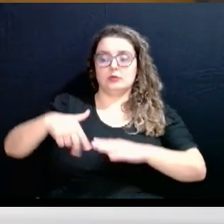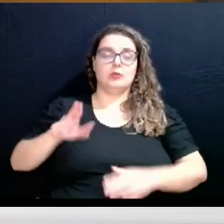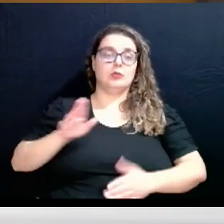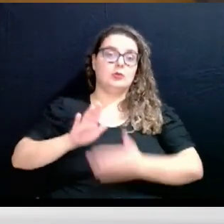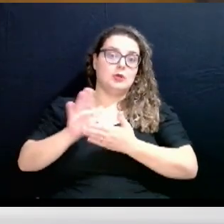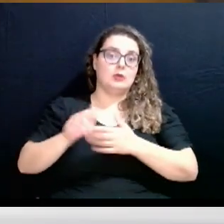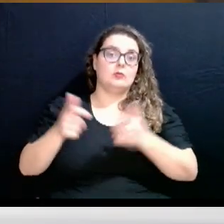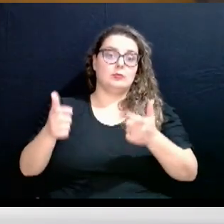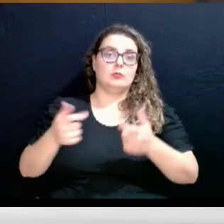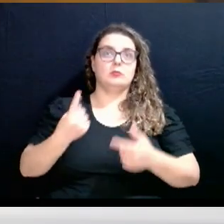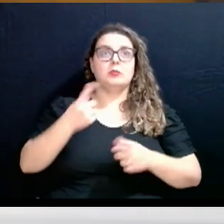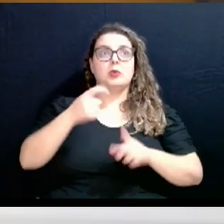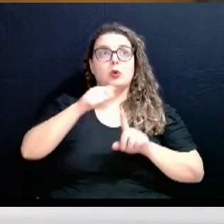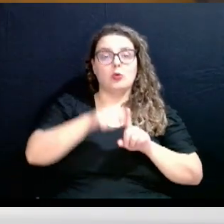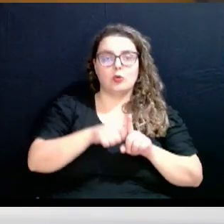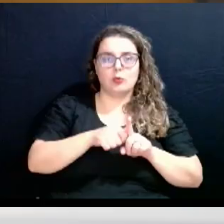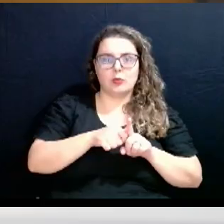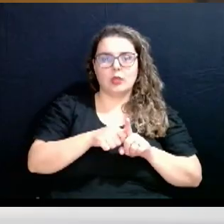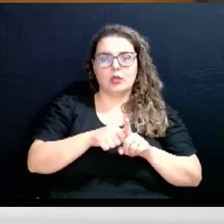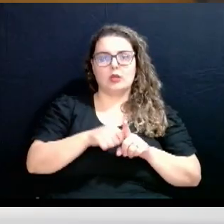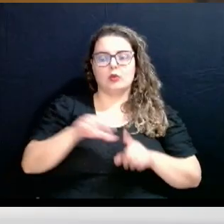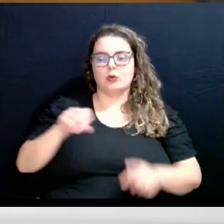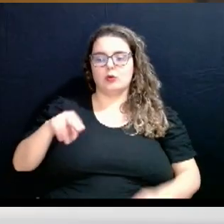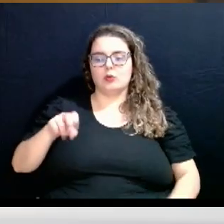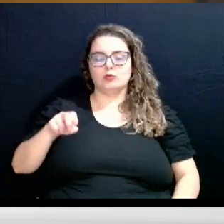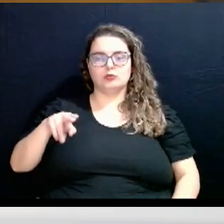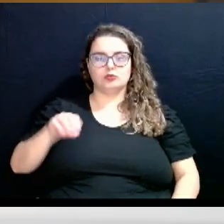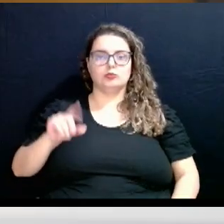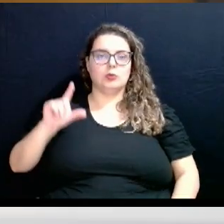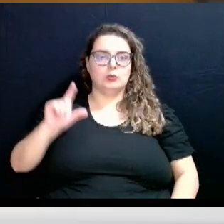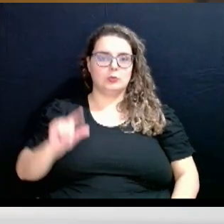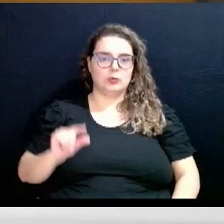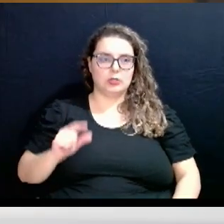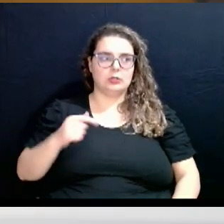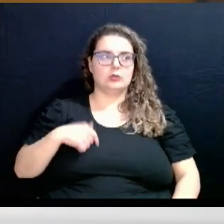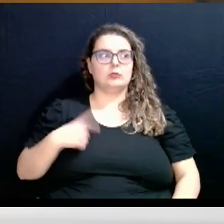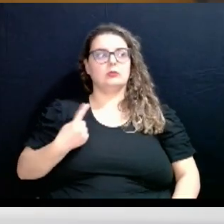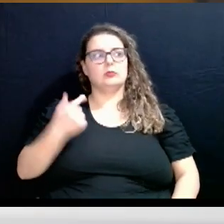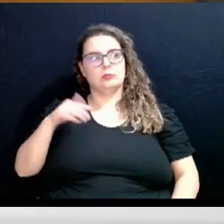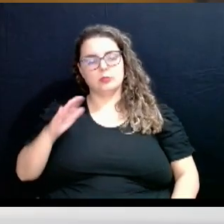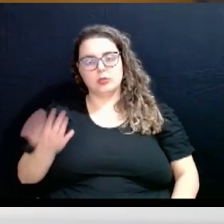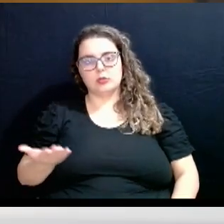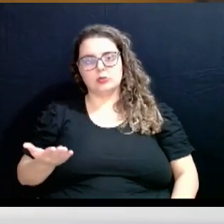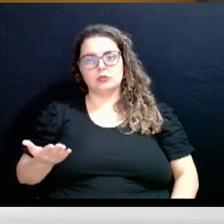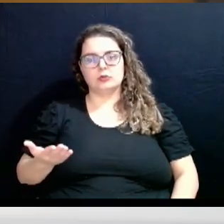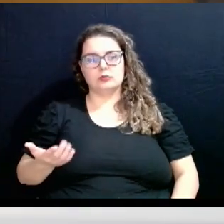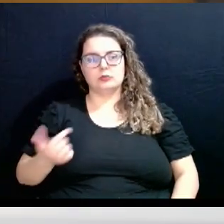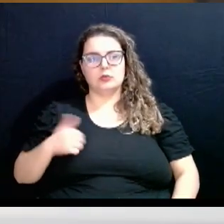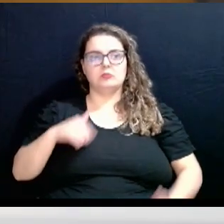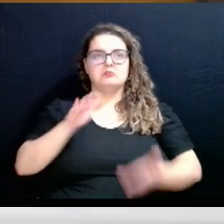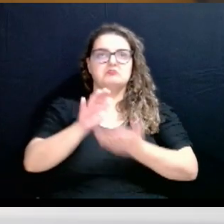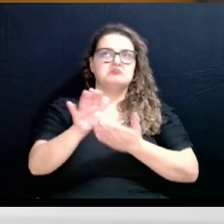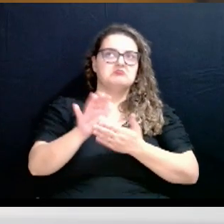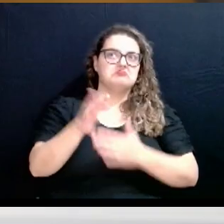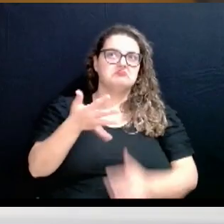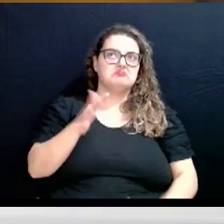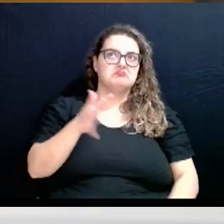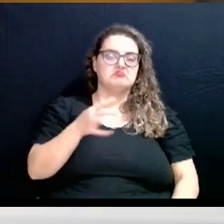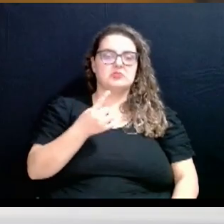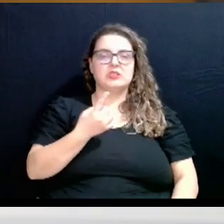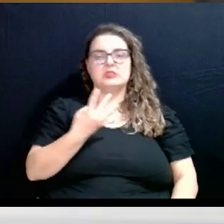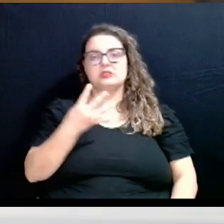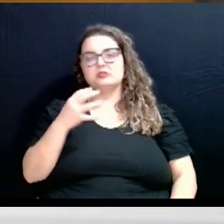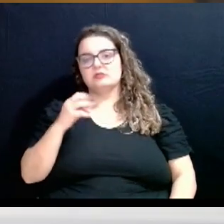é verdade. Mas, por exemplo, um mês onde o consumo é super baixo, onde eu estou mais sozinho, eu vou gastar aí mais